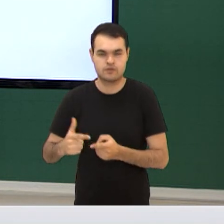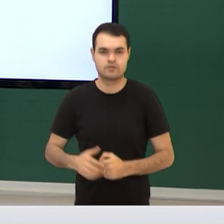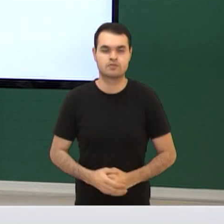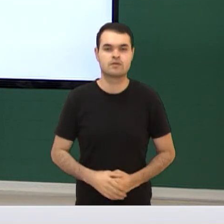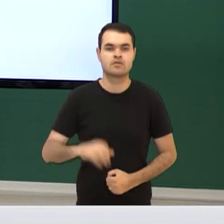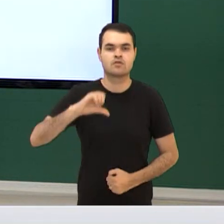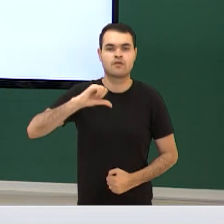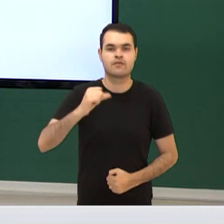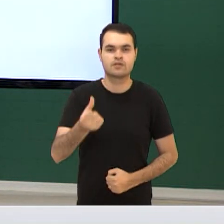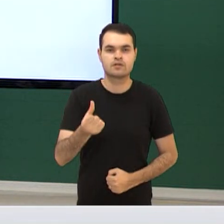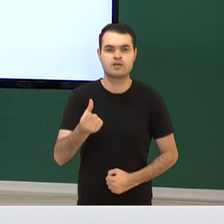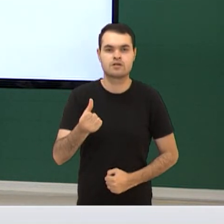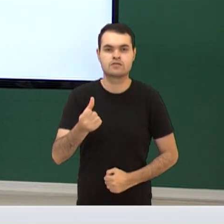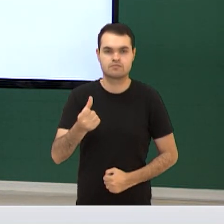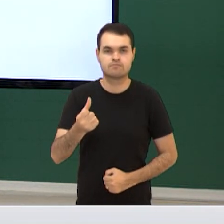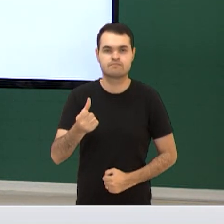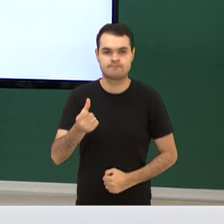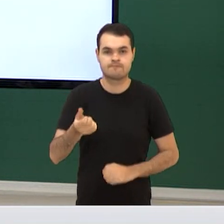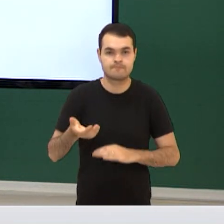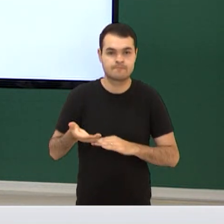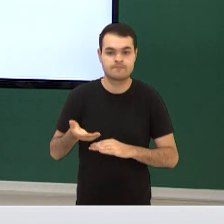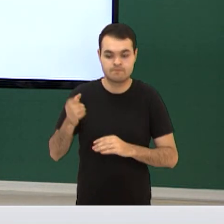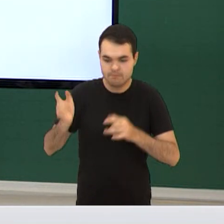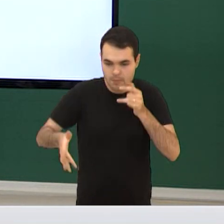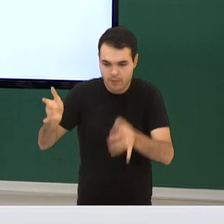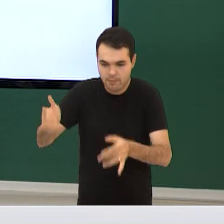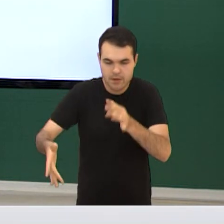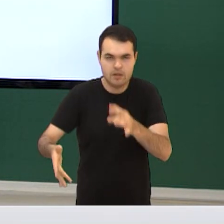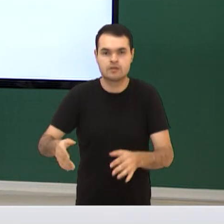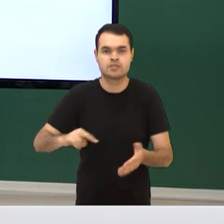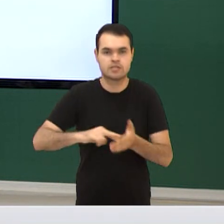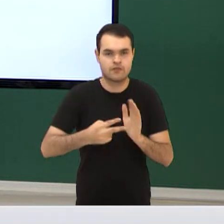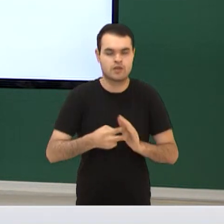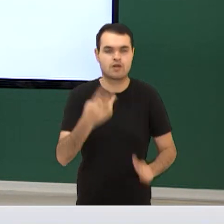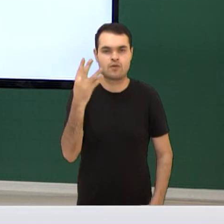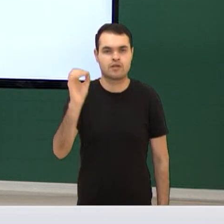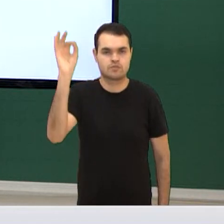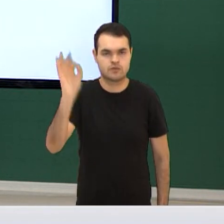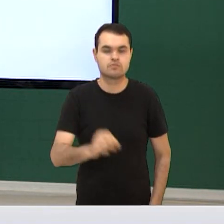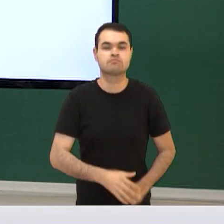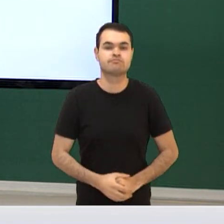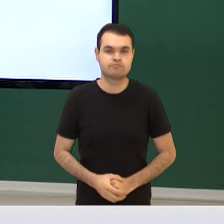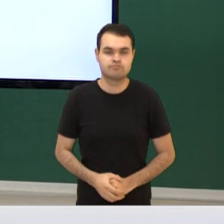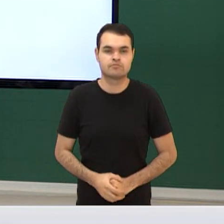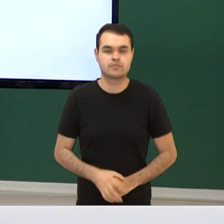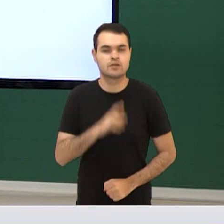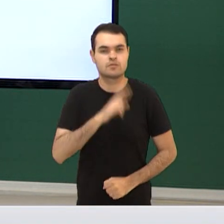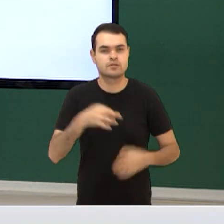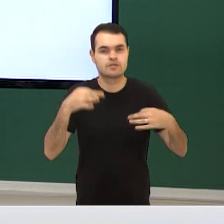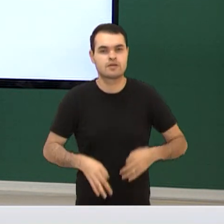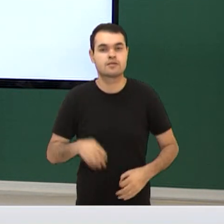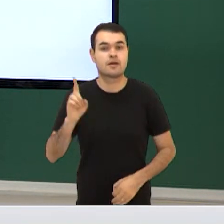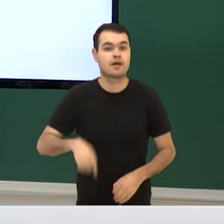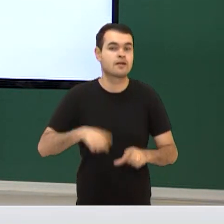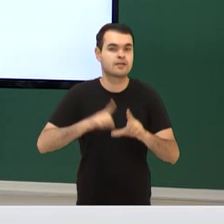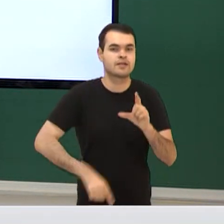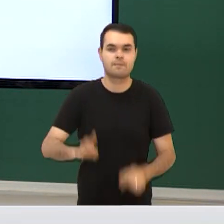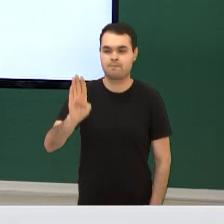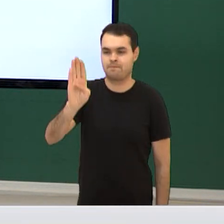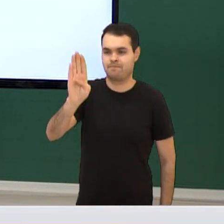regra de 3 também. A regra de 3, ela é uma estrutura que resolve todas as situações de porcentagem,